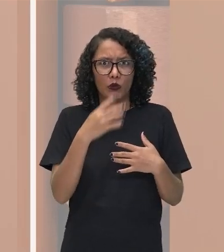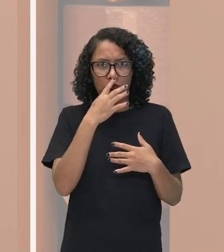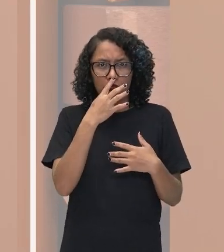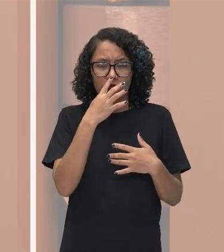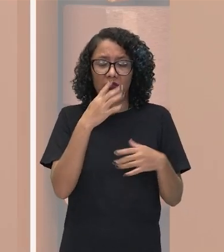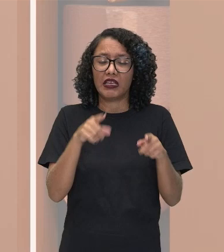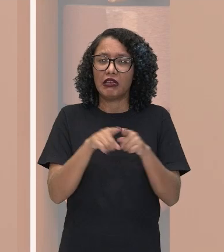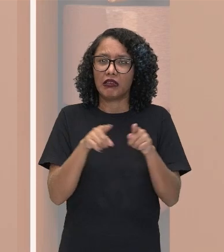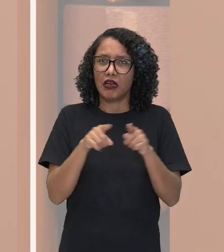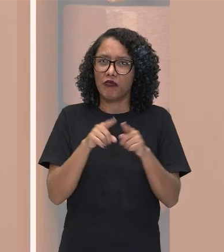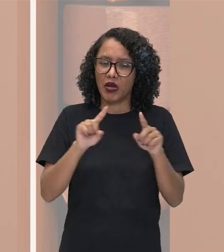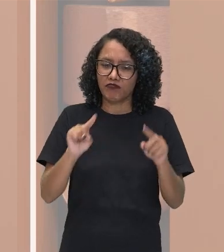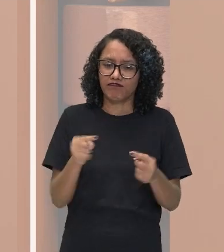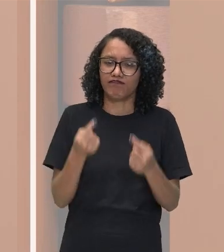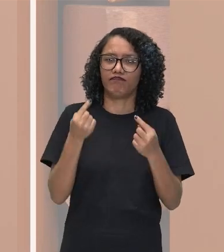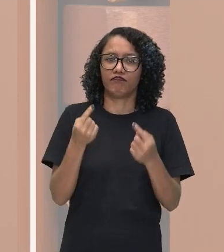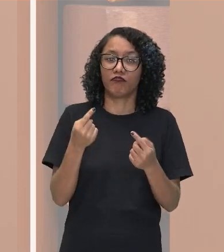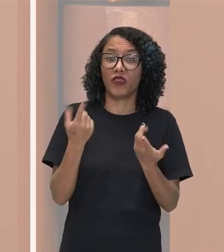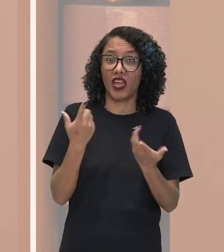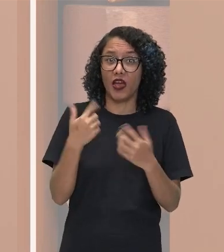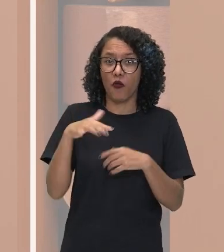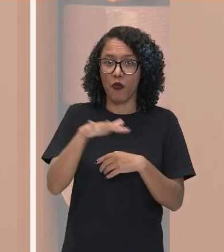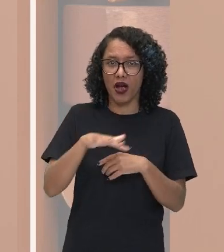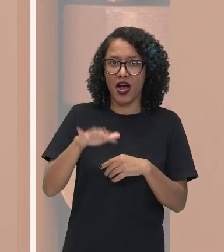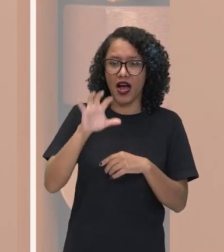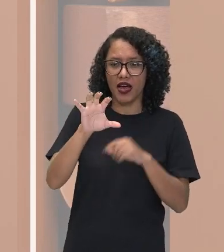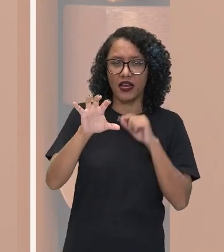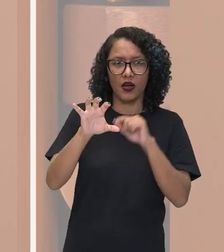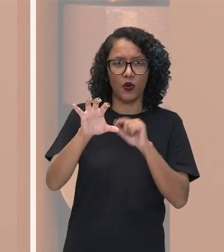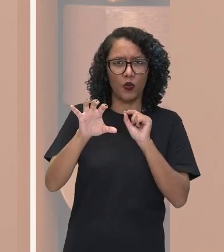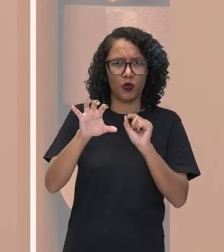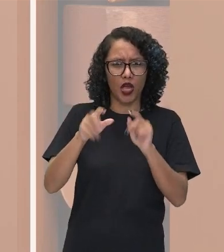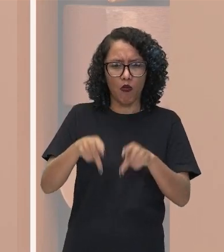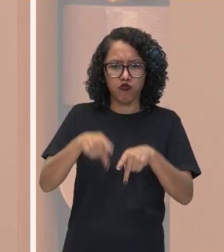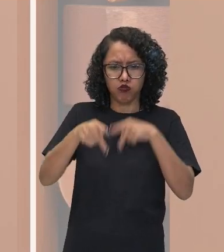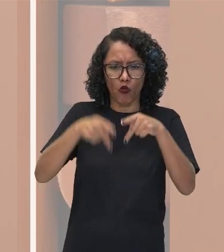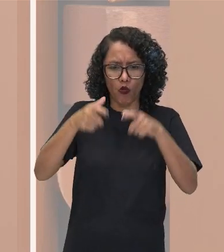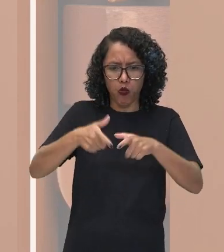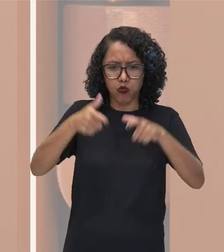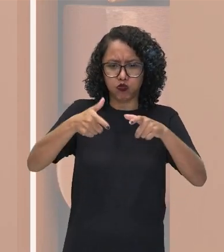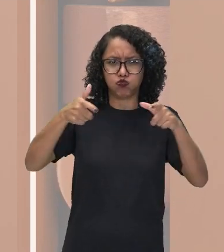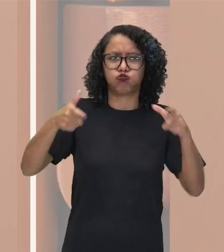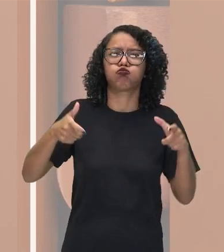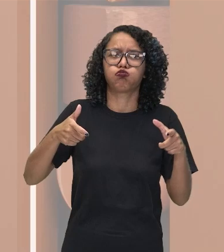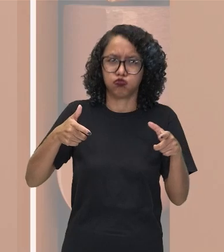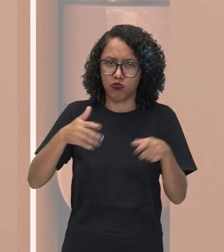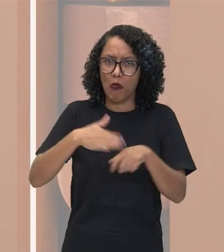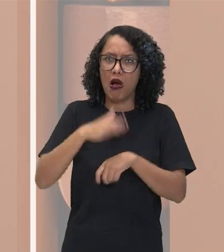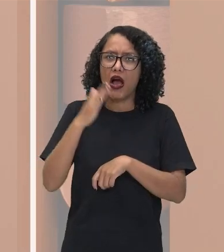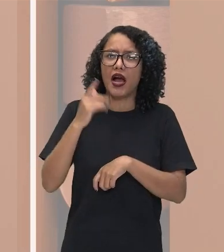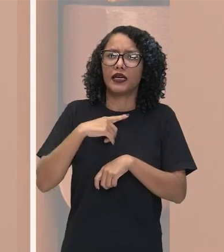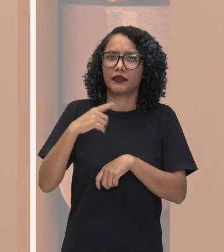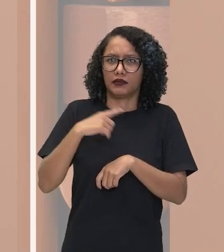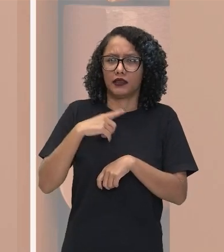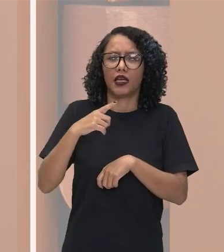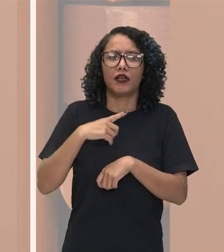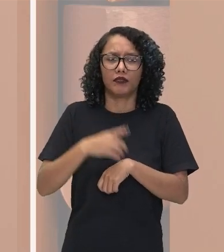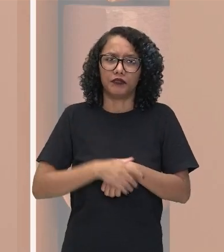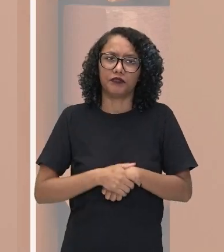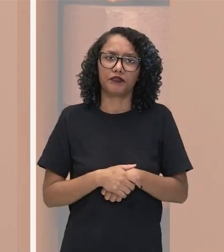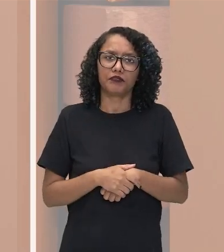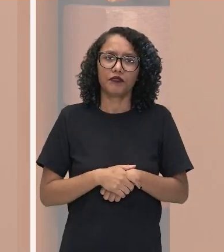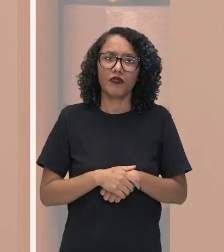dos subcontinentes mais populosos que temos na região da Ásia e ele vai estar ali entre